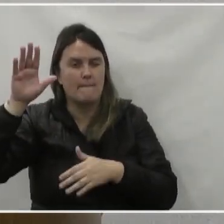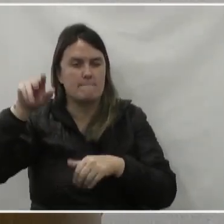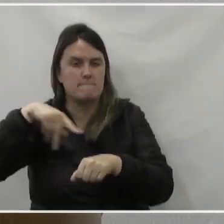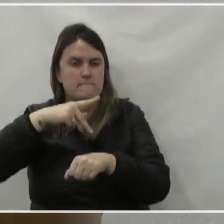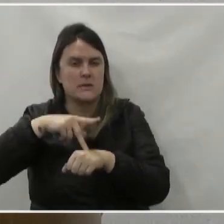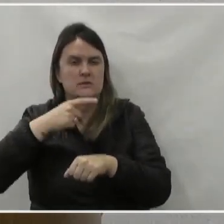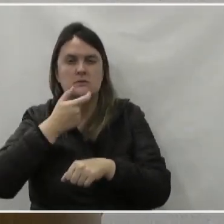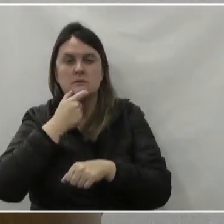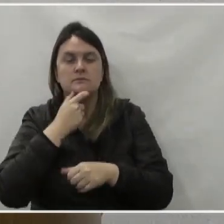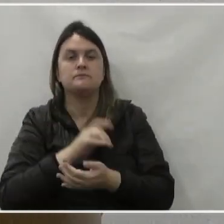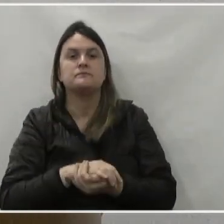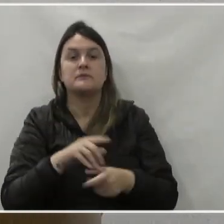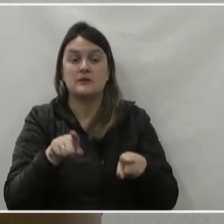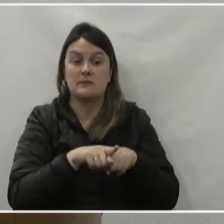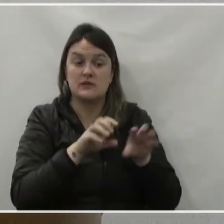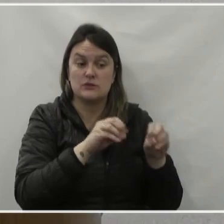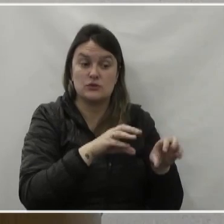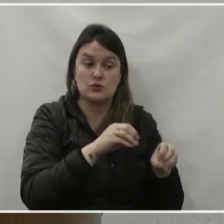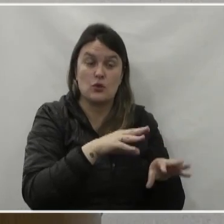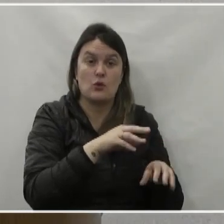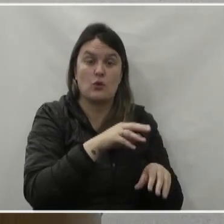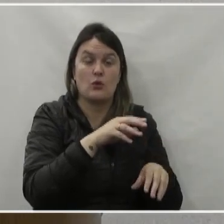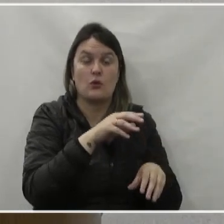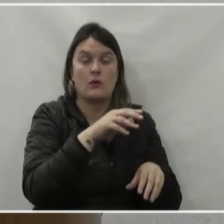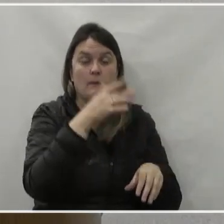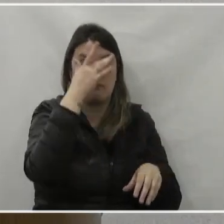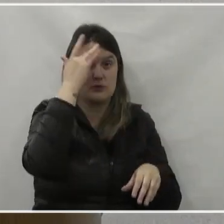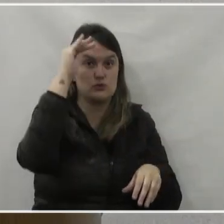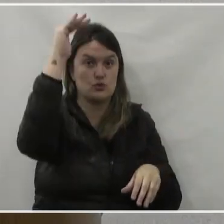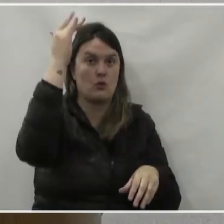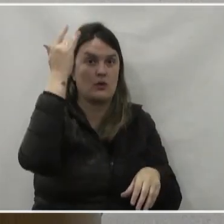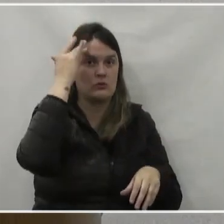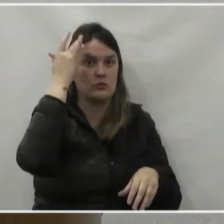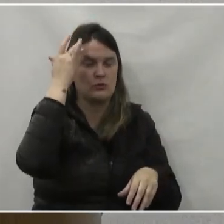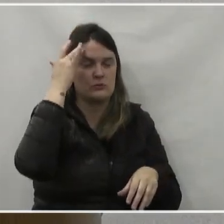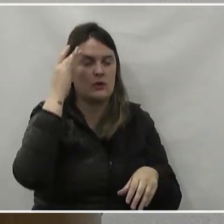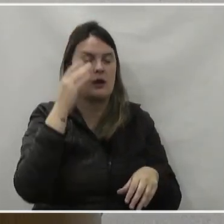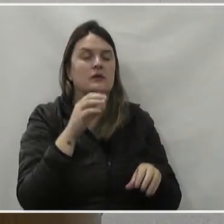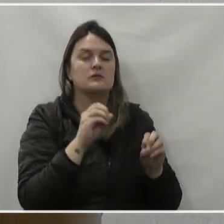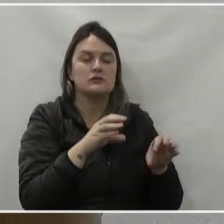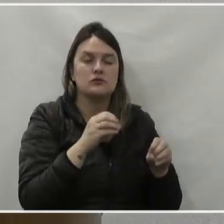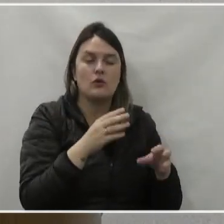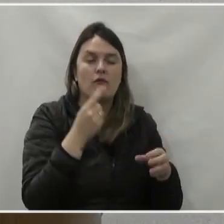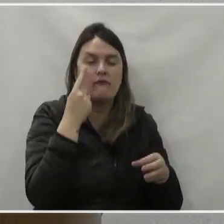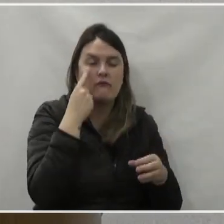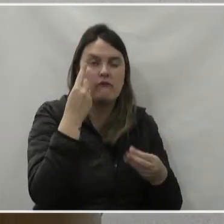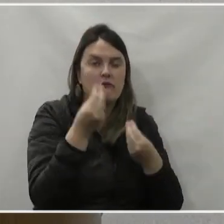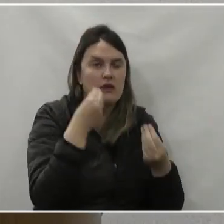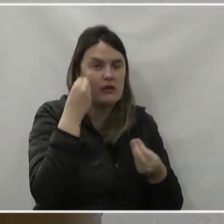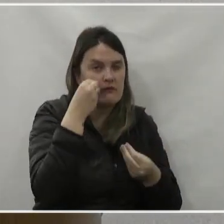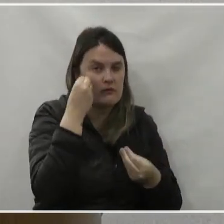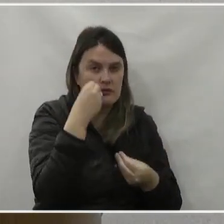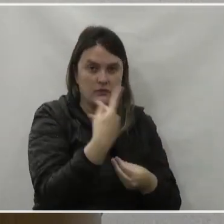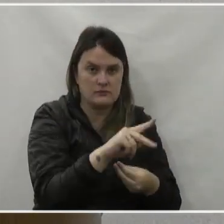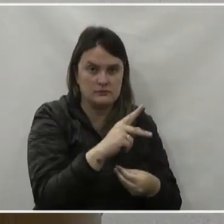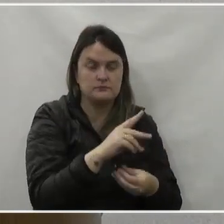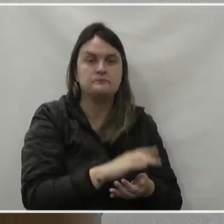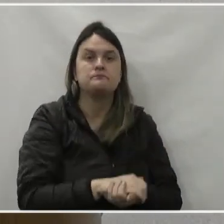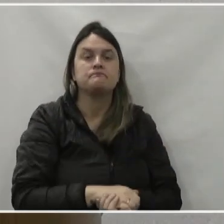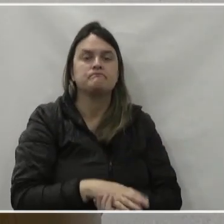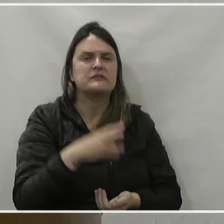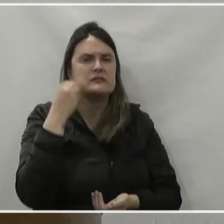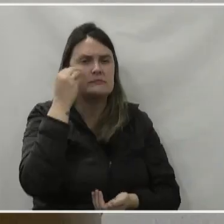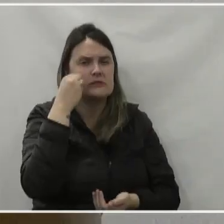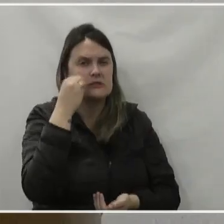de trabalhadores adultos. Ensinou-nos a compreender a classe a partir da experiência vivida. E a experiência